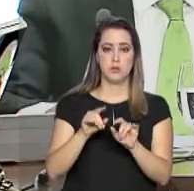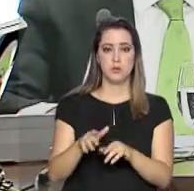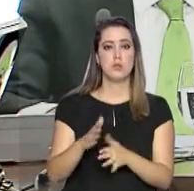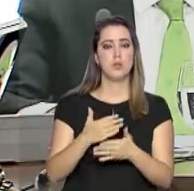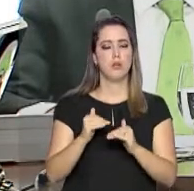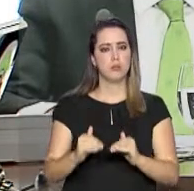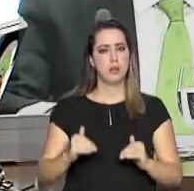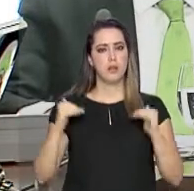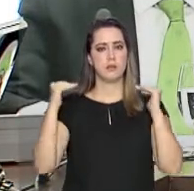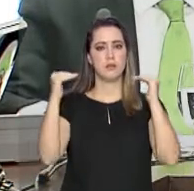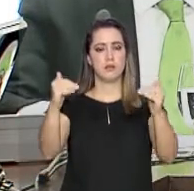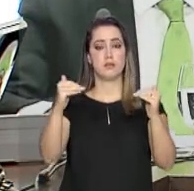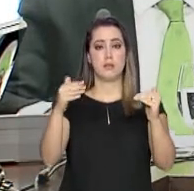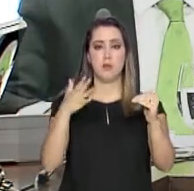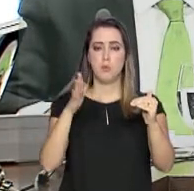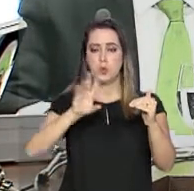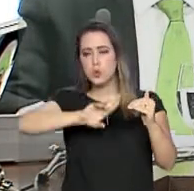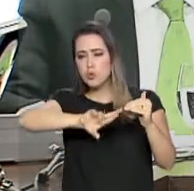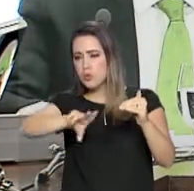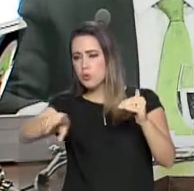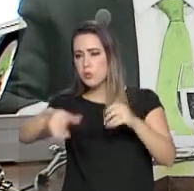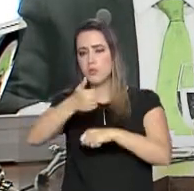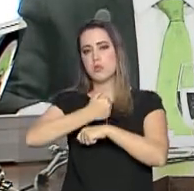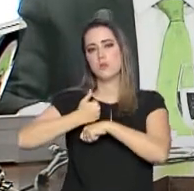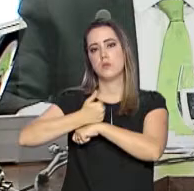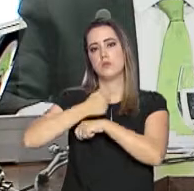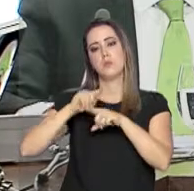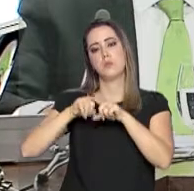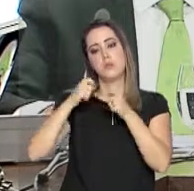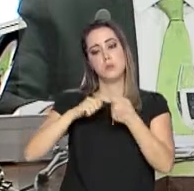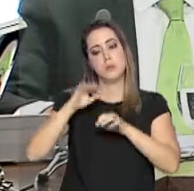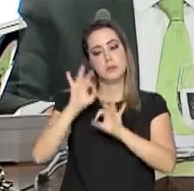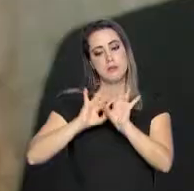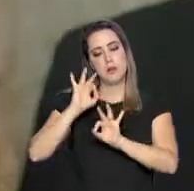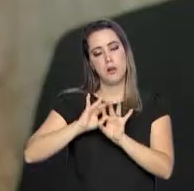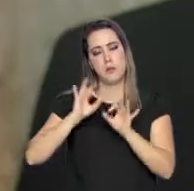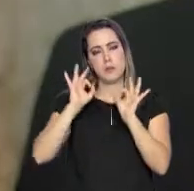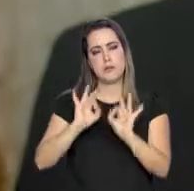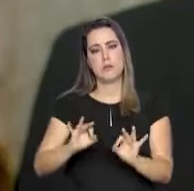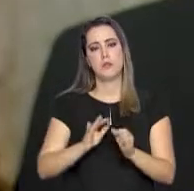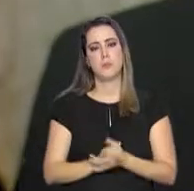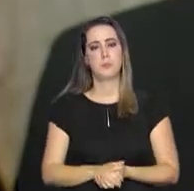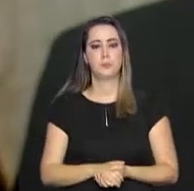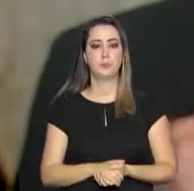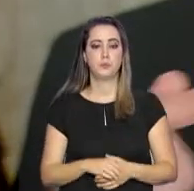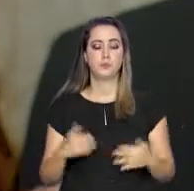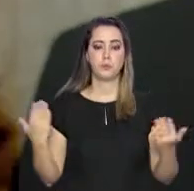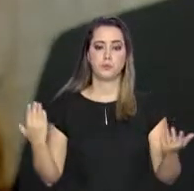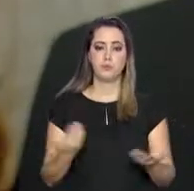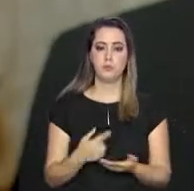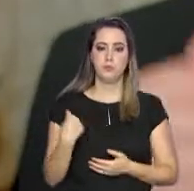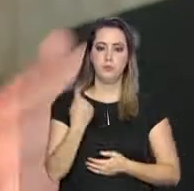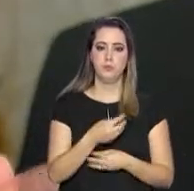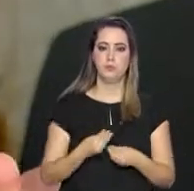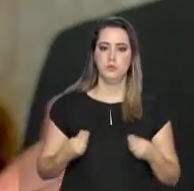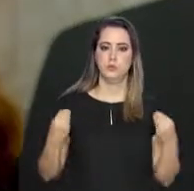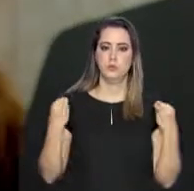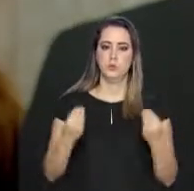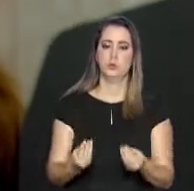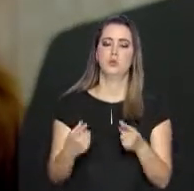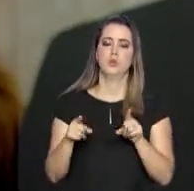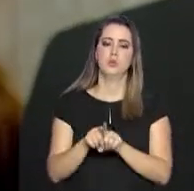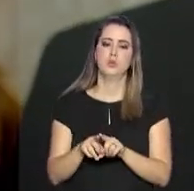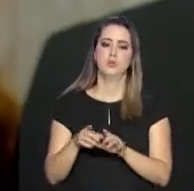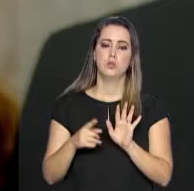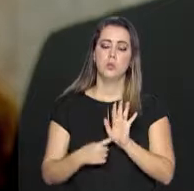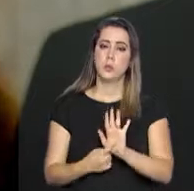profissões o ministério também entende que é preciso passar por readequações nessa reorientação nós estamos colocando indicando para que